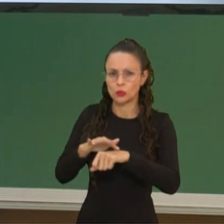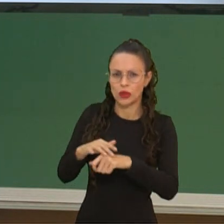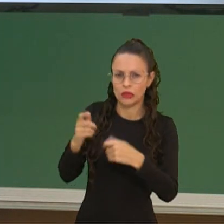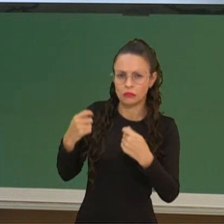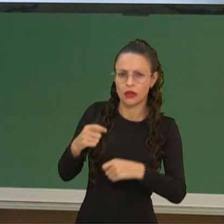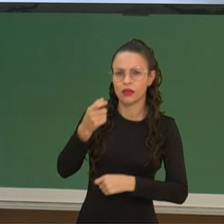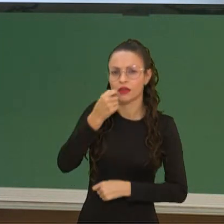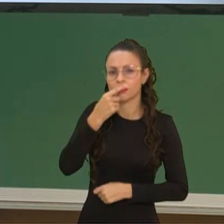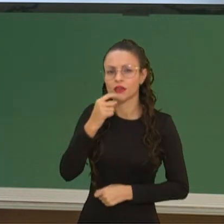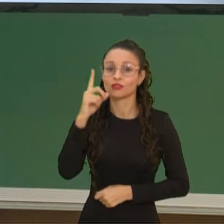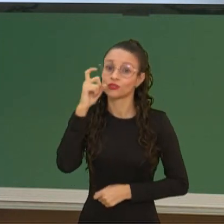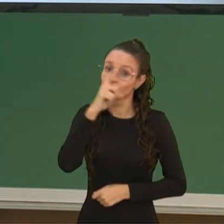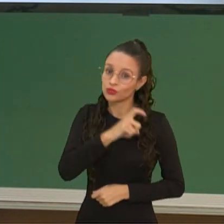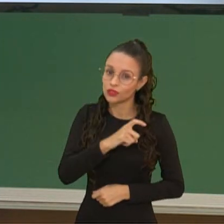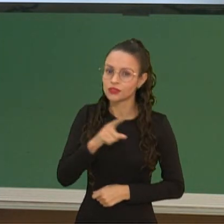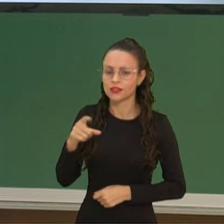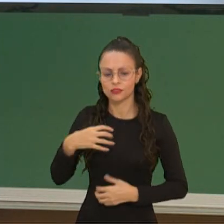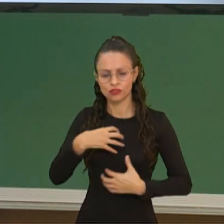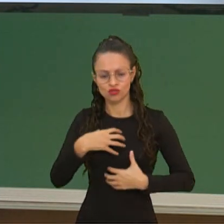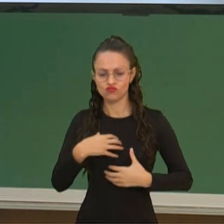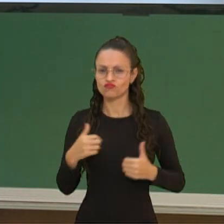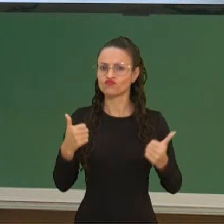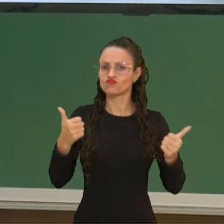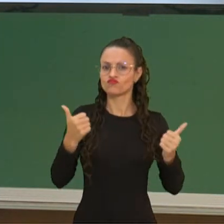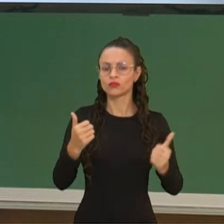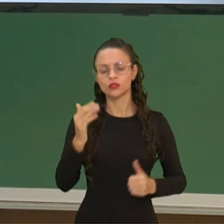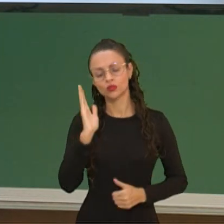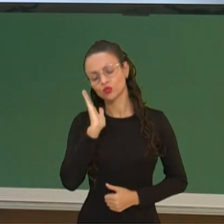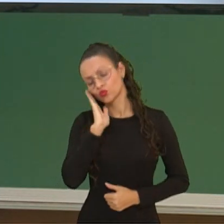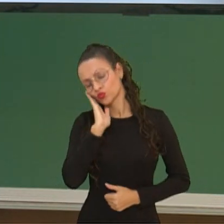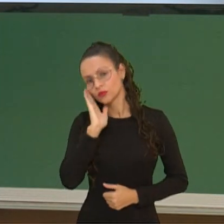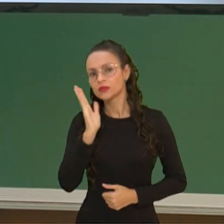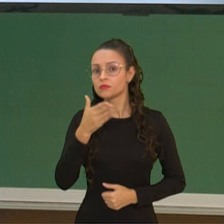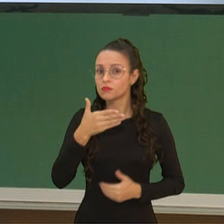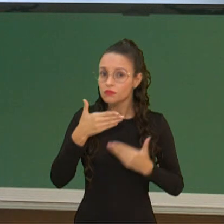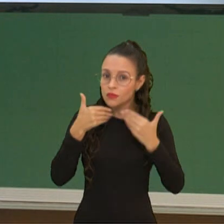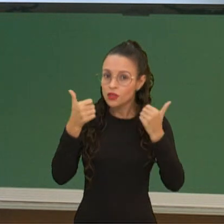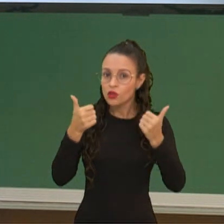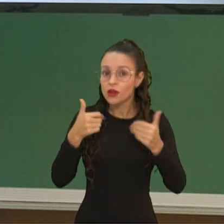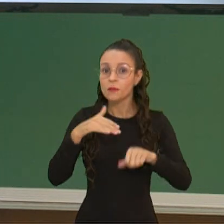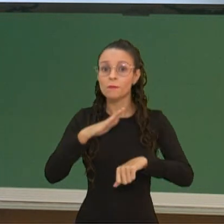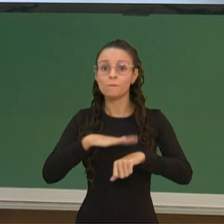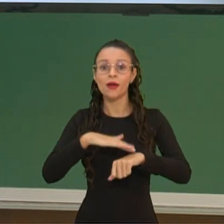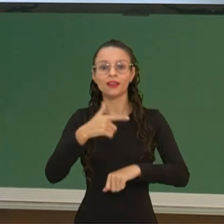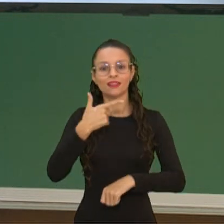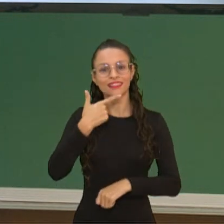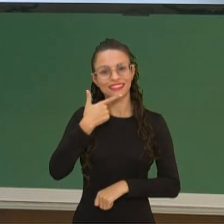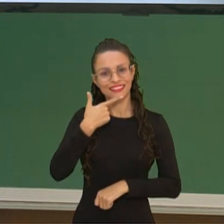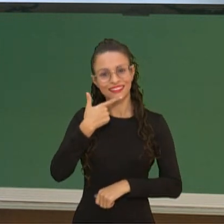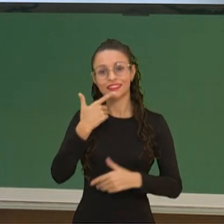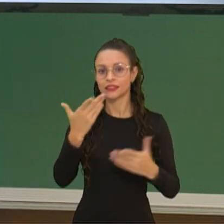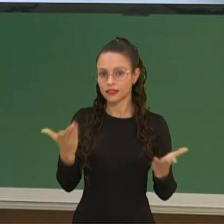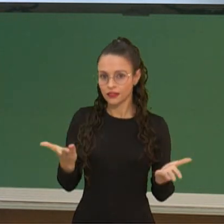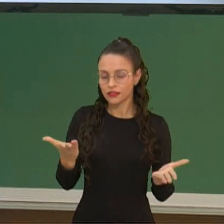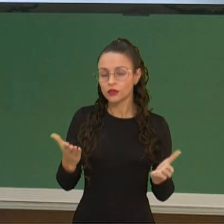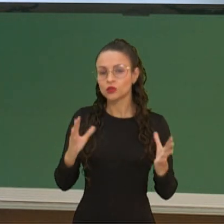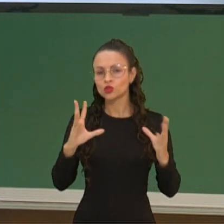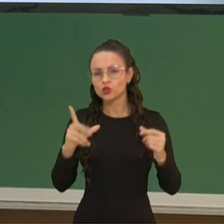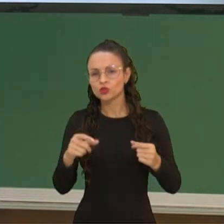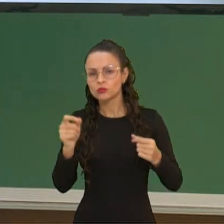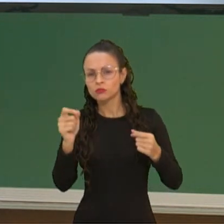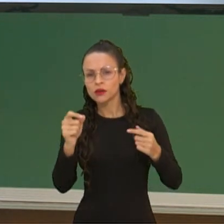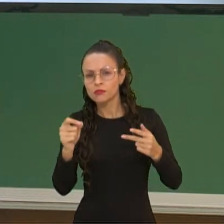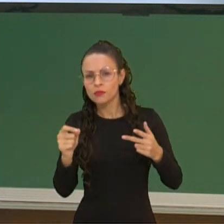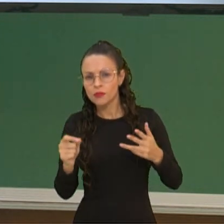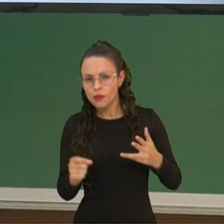medicamentos vai se sentir mais disposta vai dormir melhor vai estar mais bem humorada então todos esses aspectos